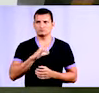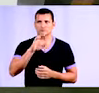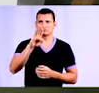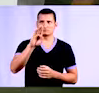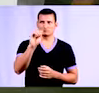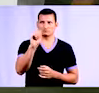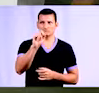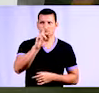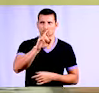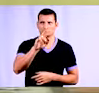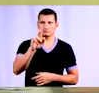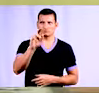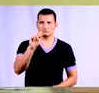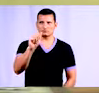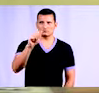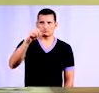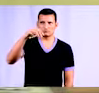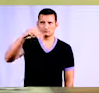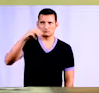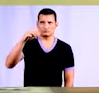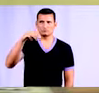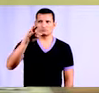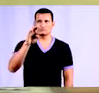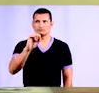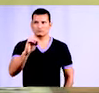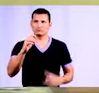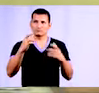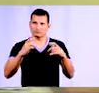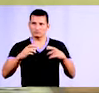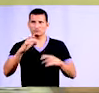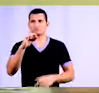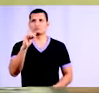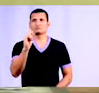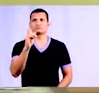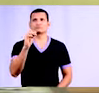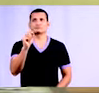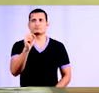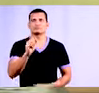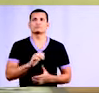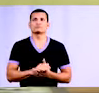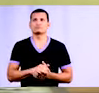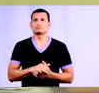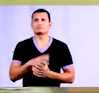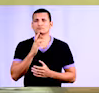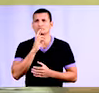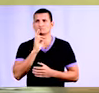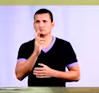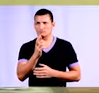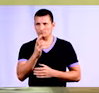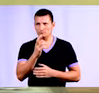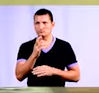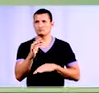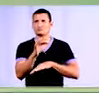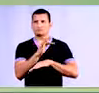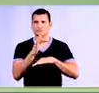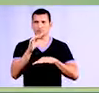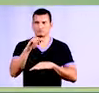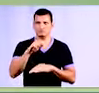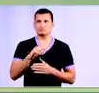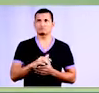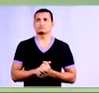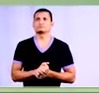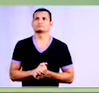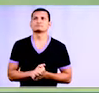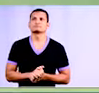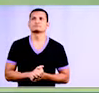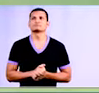barramento, né, que nós falamos, barramento de endereço, barramento de dados. E a resposta formal é essa, né? Por ser um tipo de memória física do